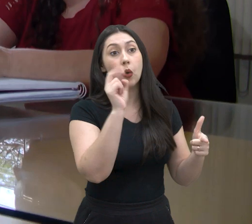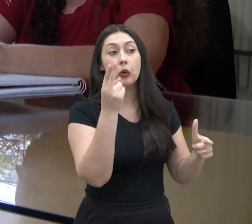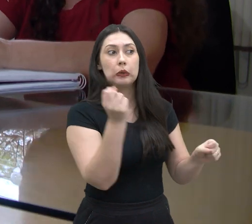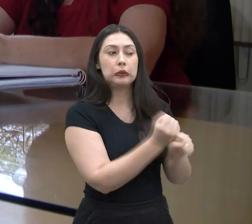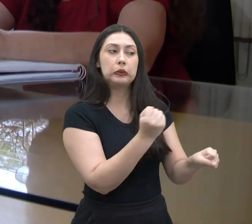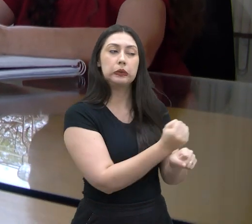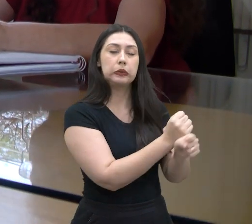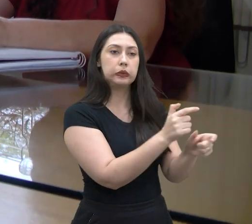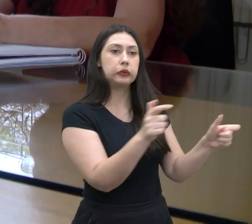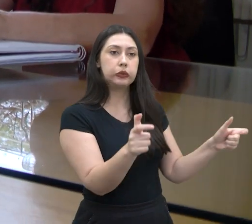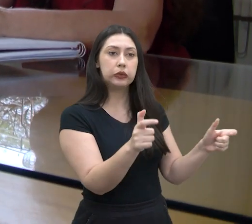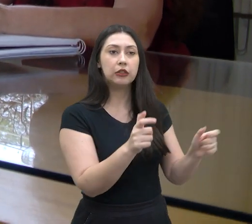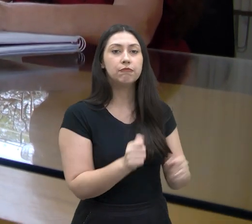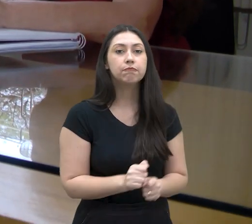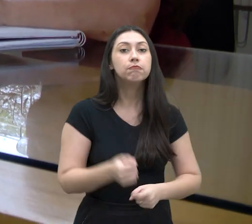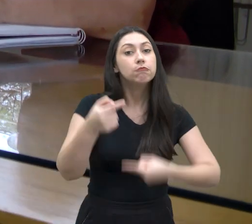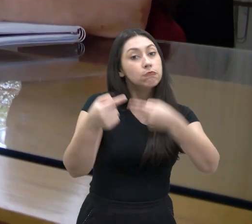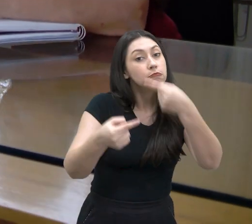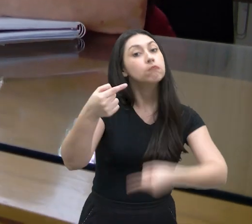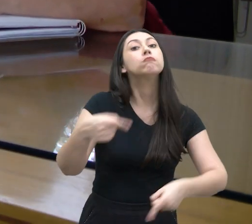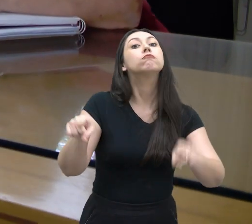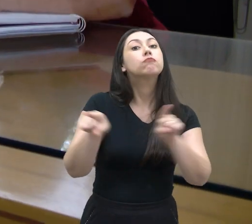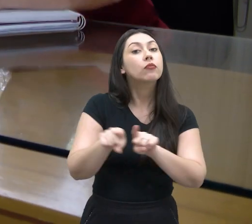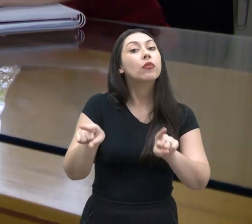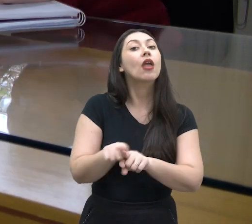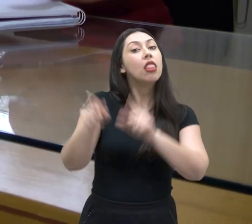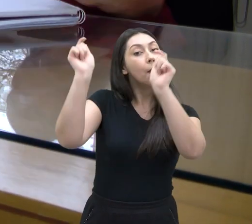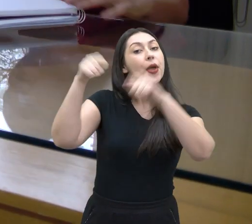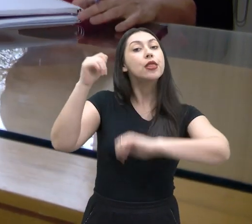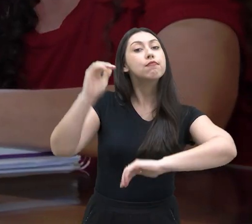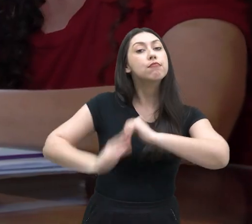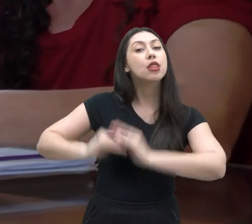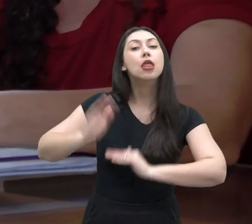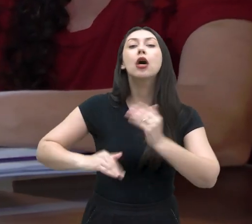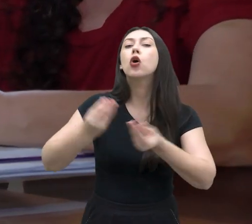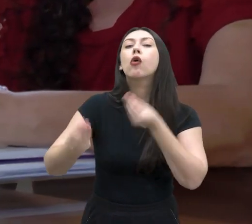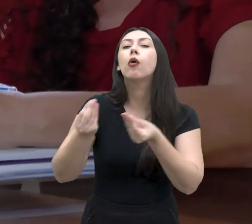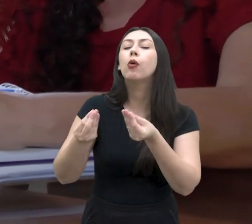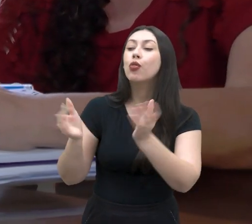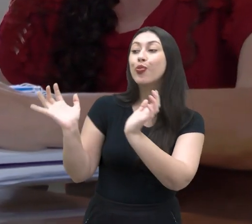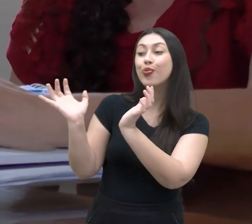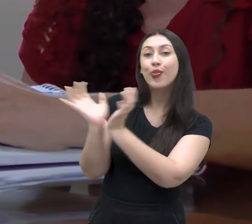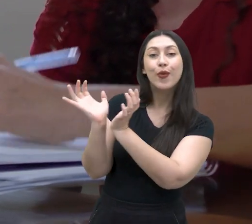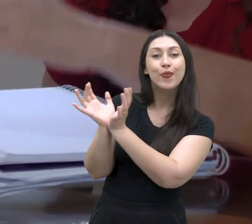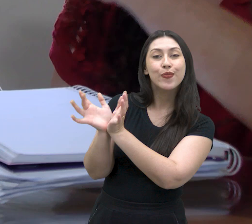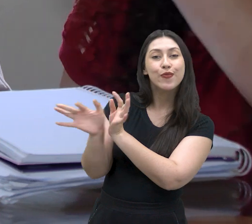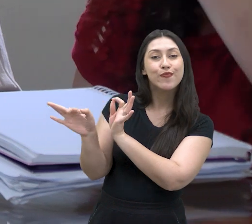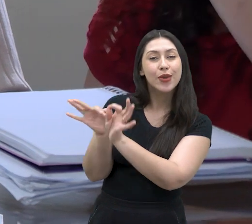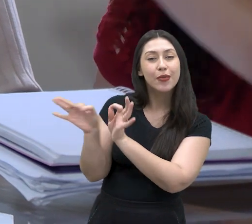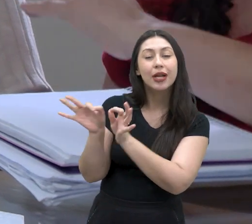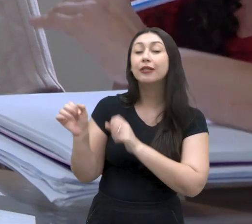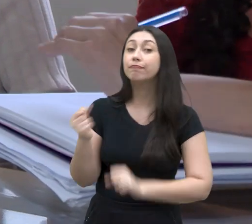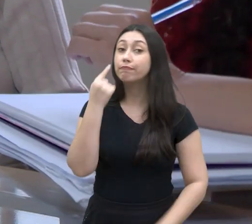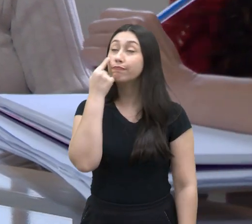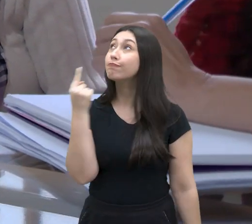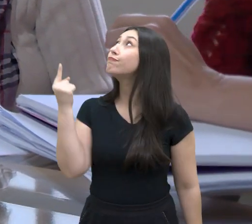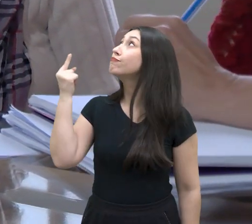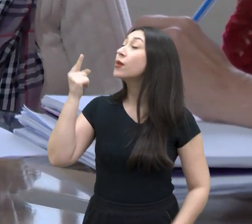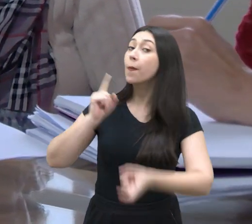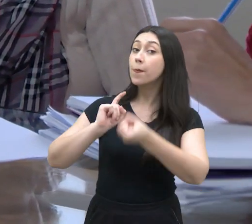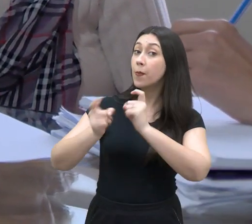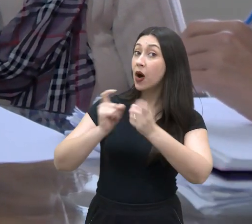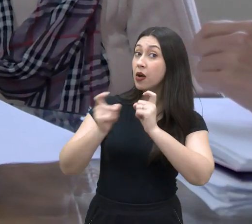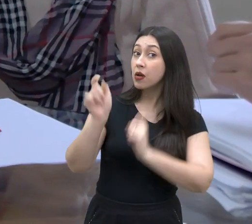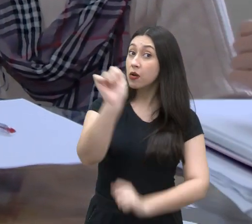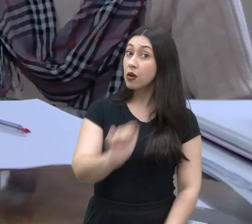A política também pode ser exercida a partir da organização de um grupo. Essa, por exemplo, é uma reunião de membros da Associação